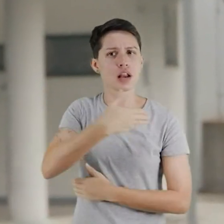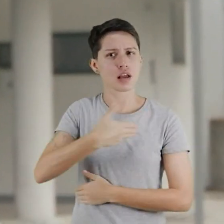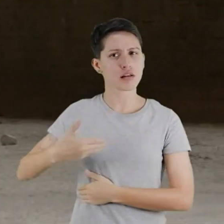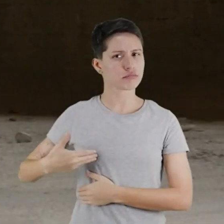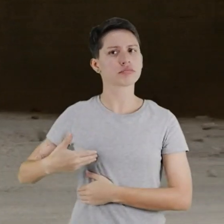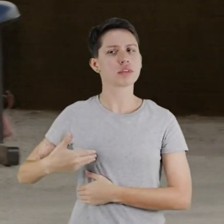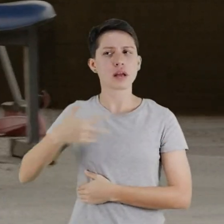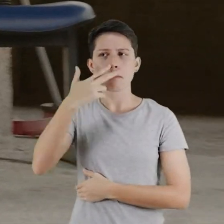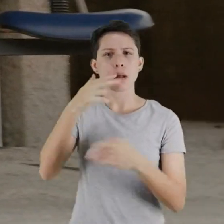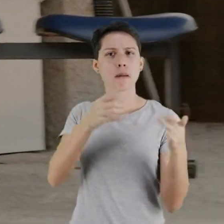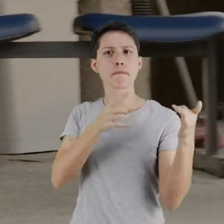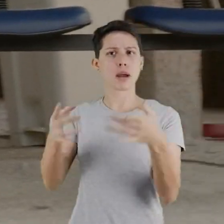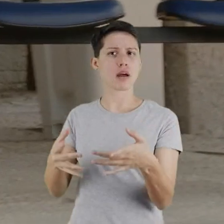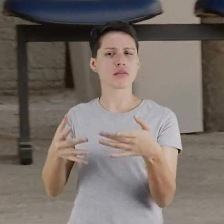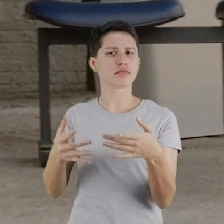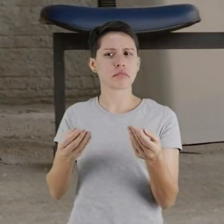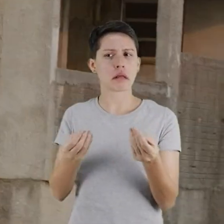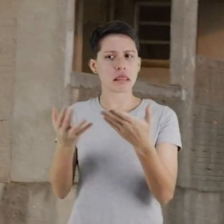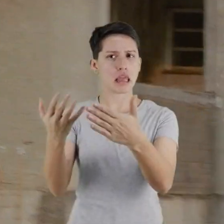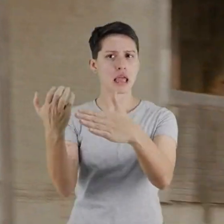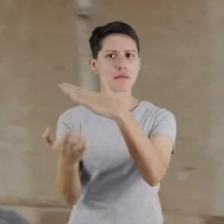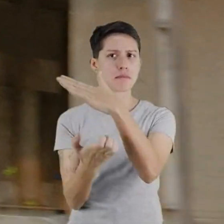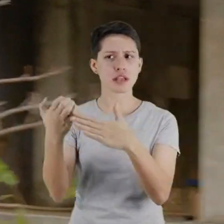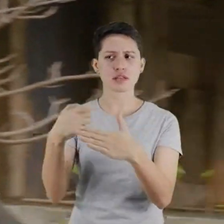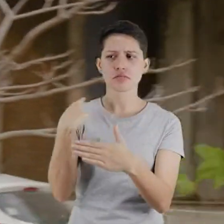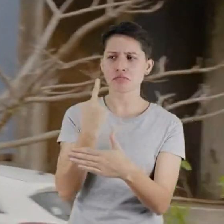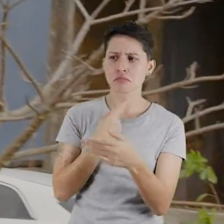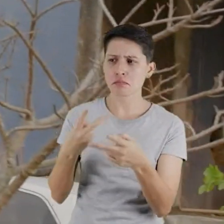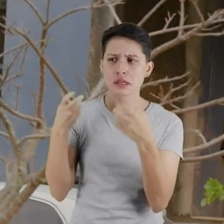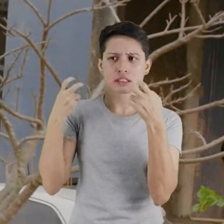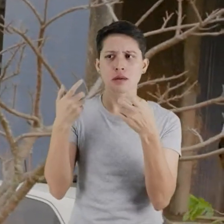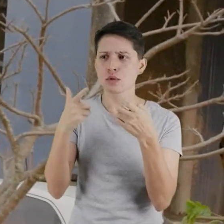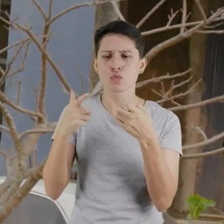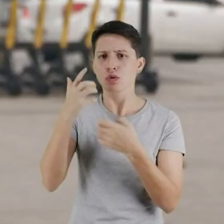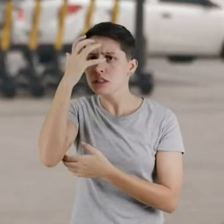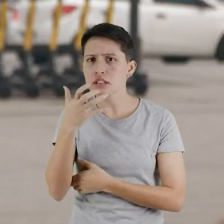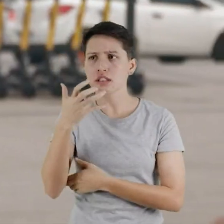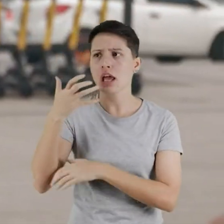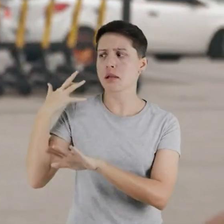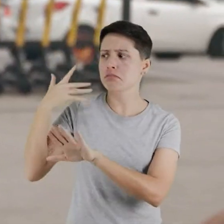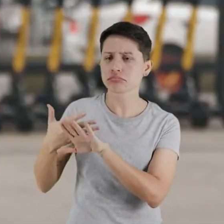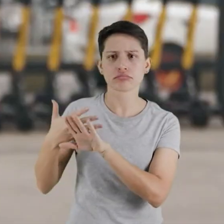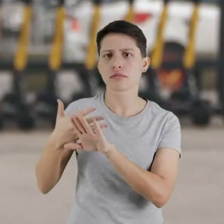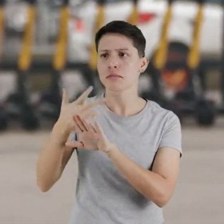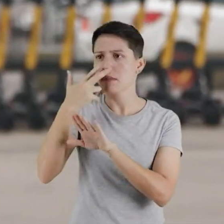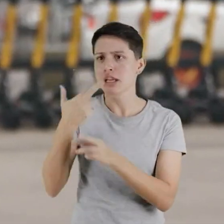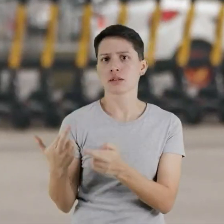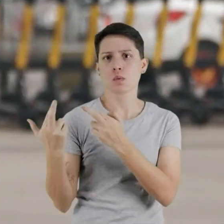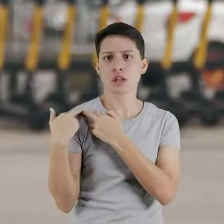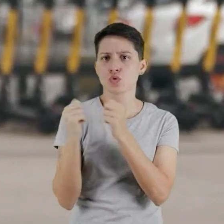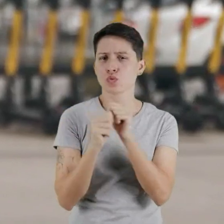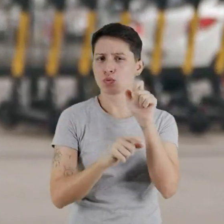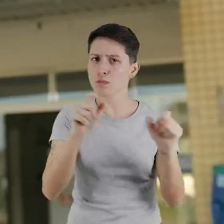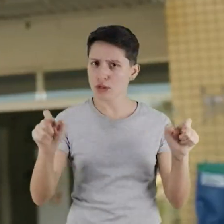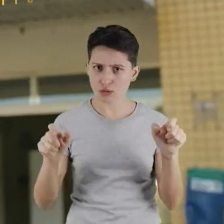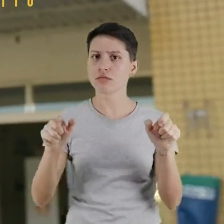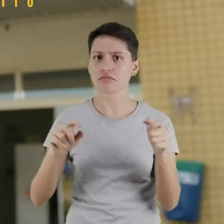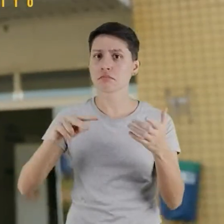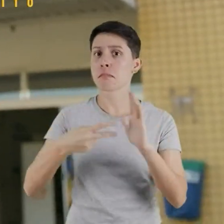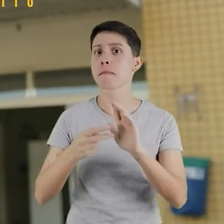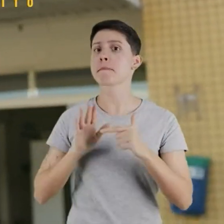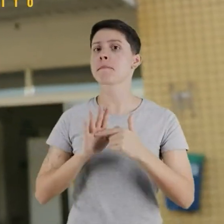coisas públicas. E de repente aquilo é jogado na mão de empresas que a gente vê que não tem a menor seriedade, nem com o dinheiro, nem com as pessoas.